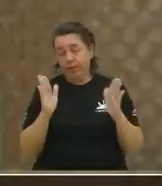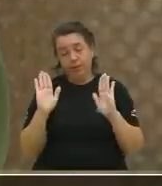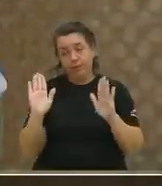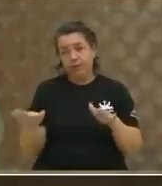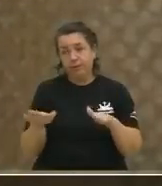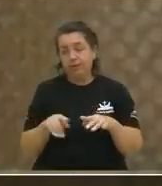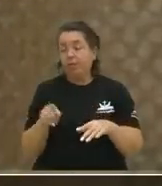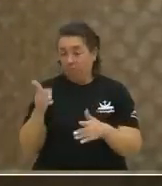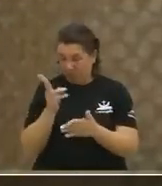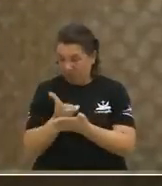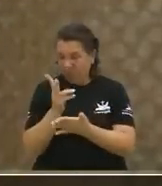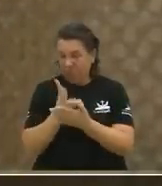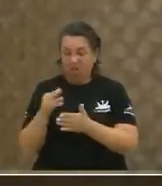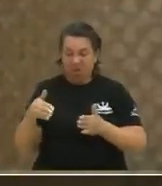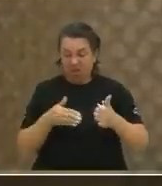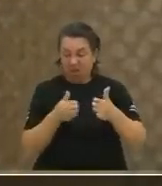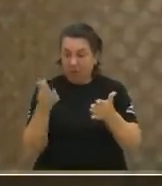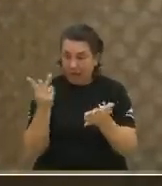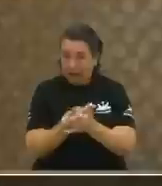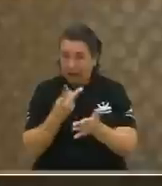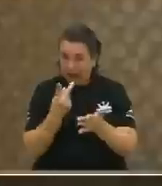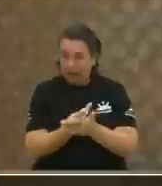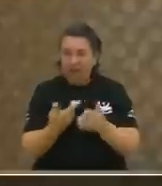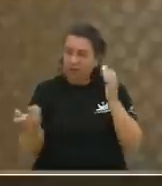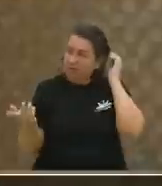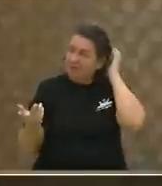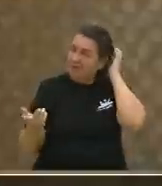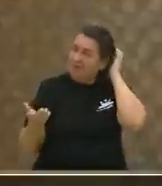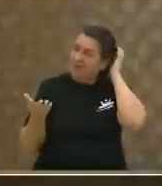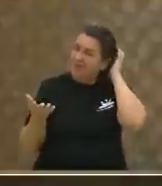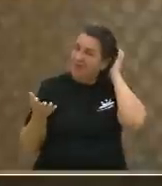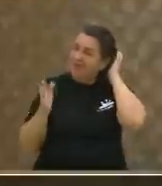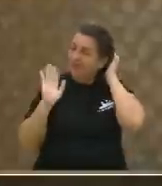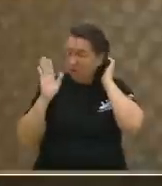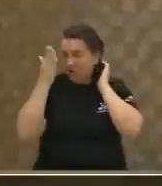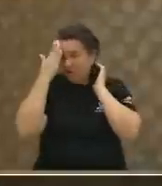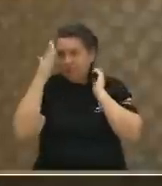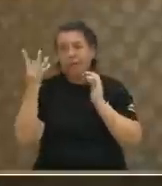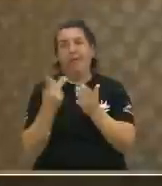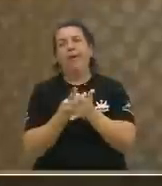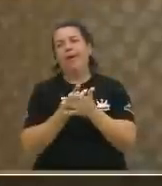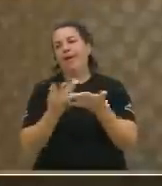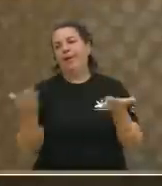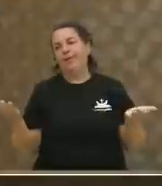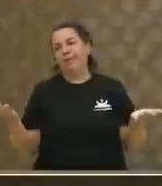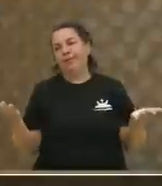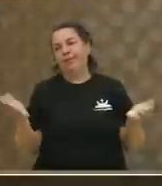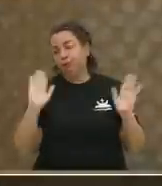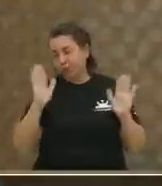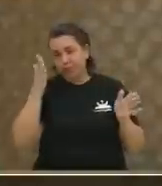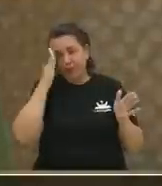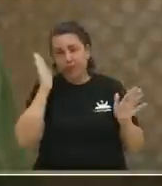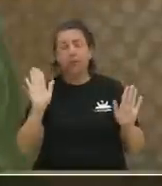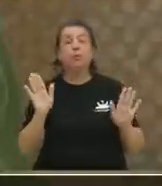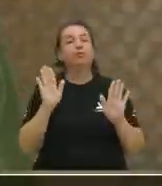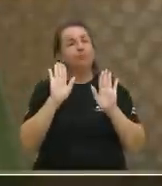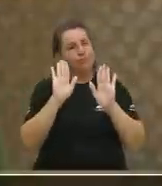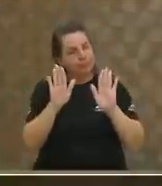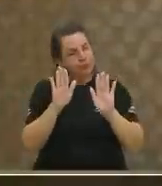Você quer continuar no caminho errado? Já sabe que deu errado. Então o que eu quero